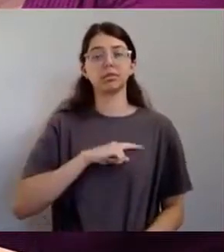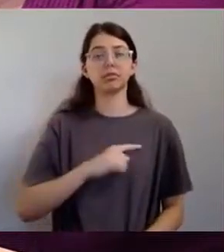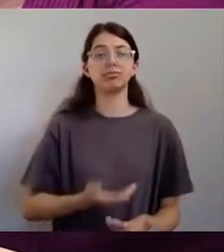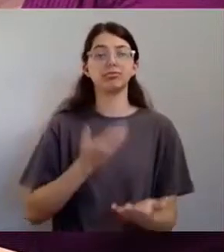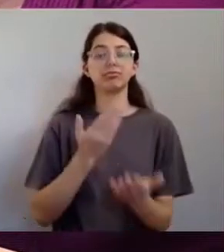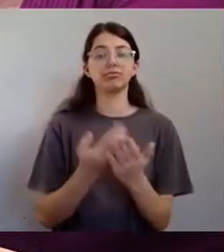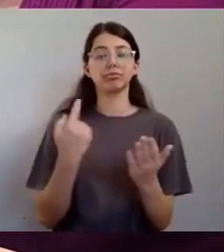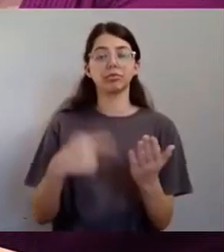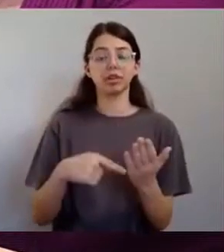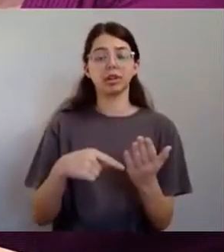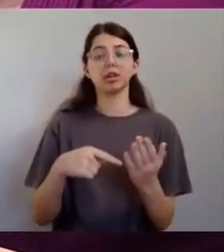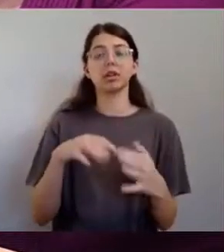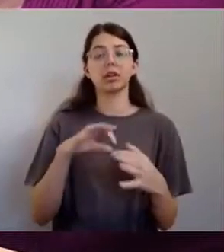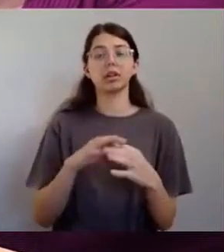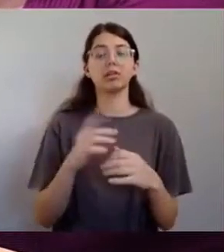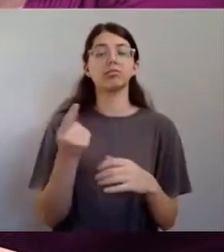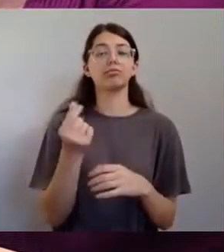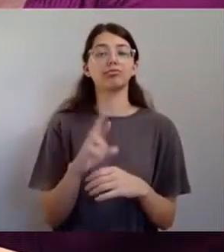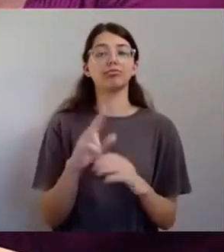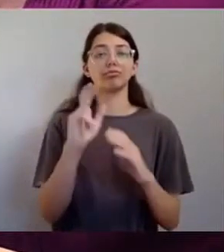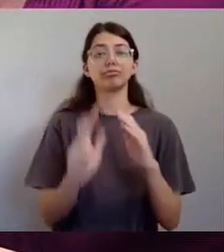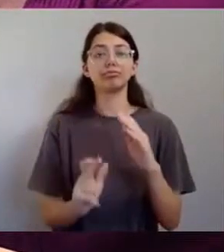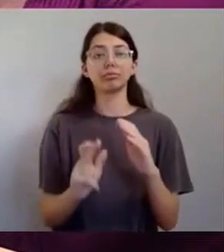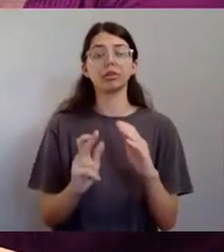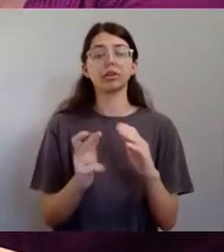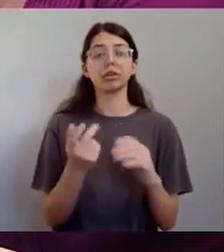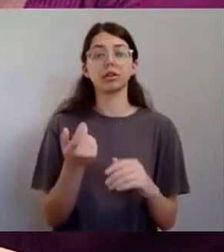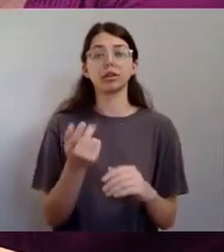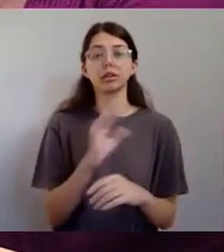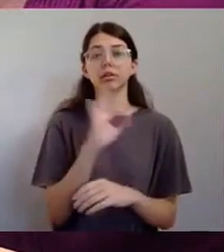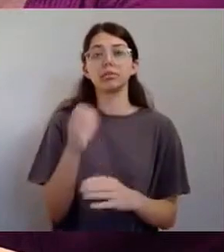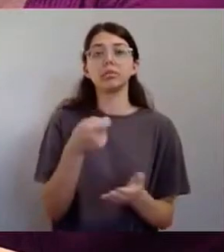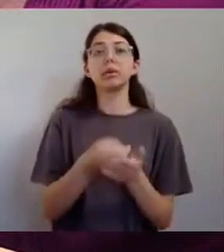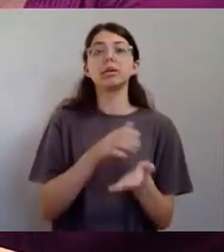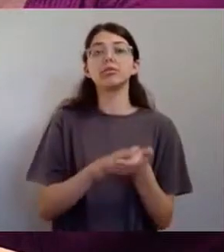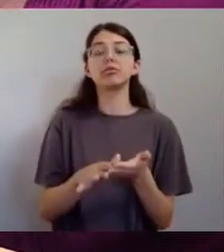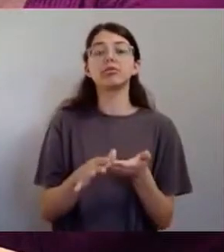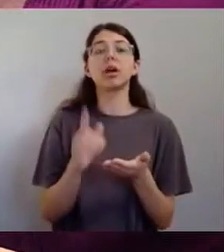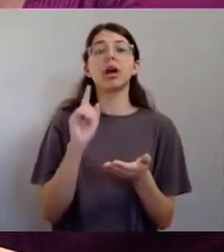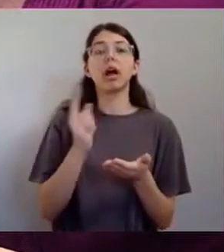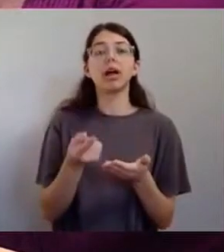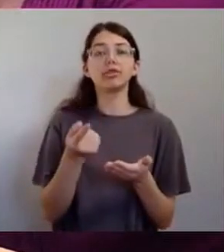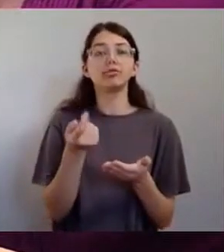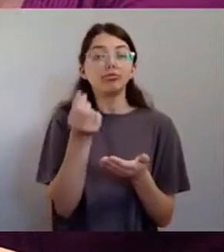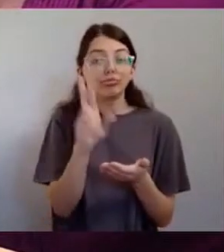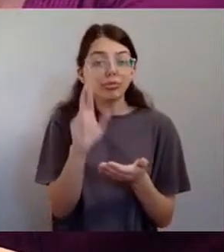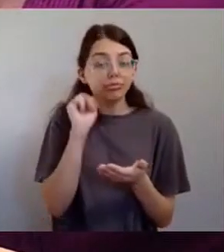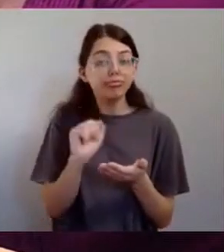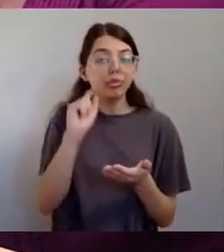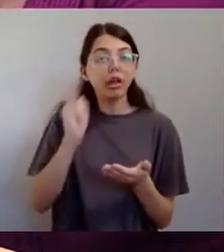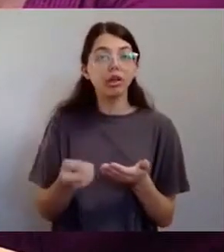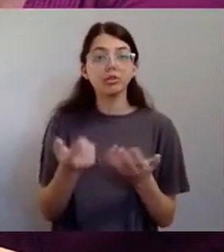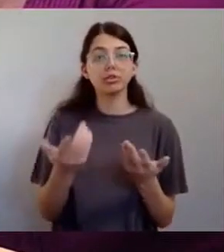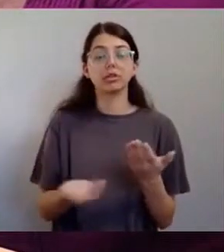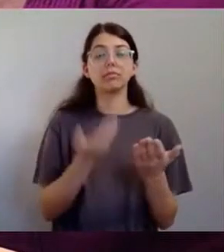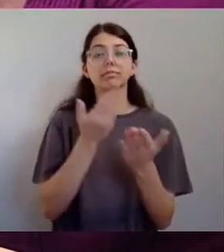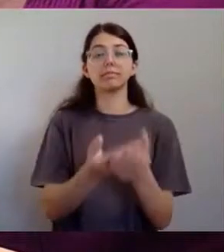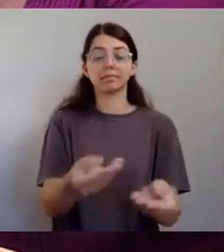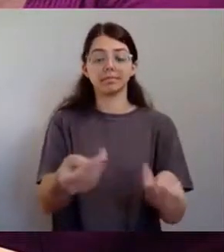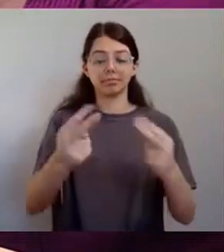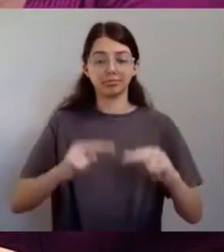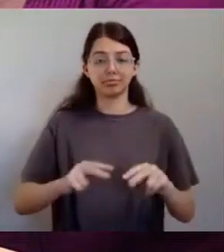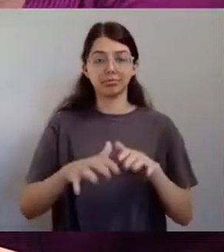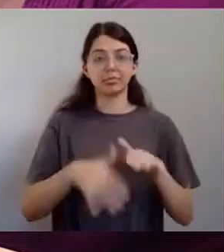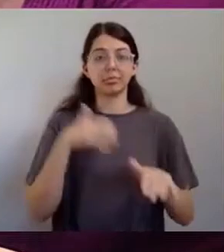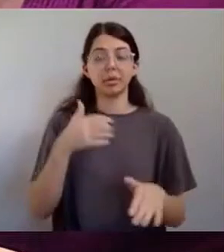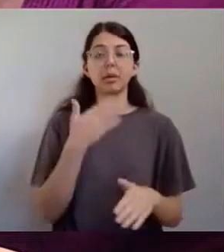redução de um valor, qual é a isenção que estamos a conceder? Qual é o valor? Continuam a chegar a esta Assembleia pedidos de isenção